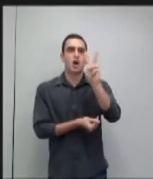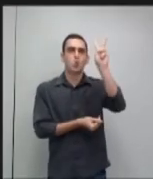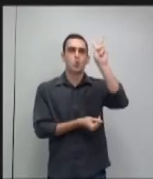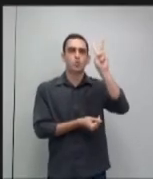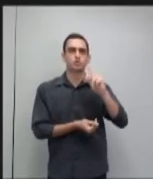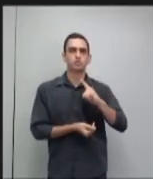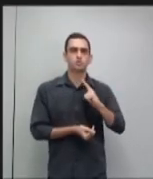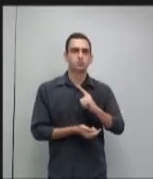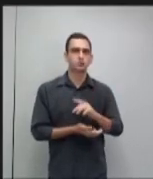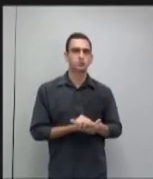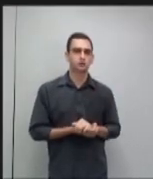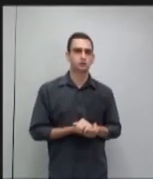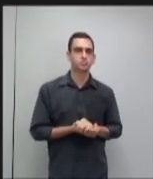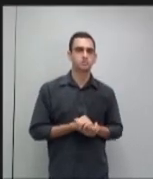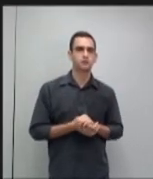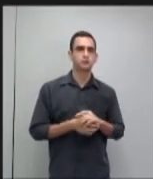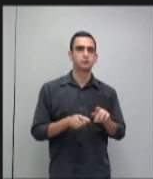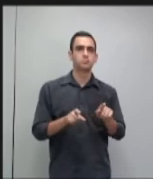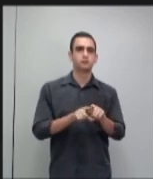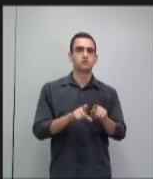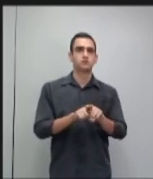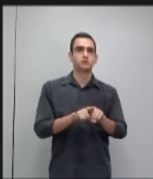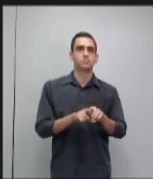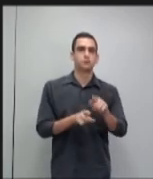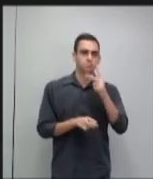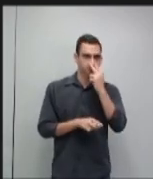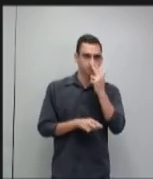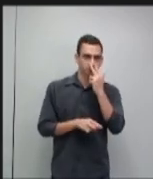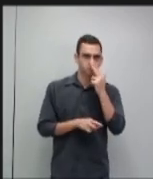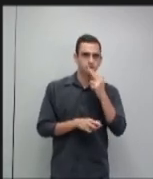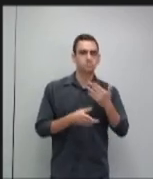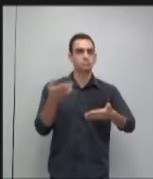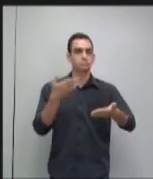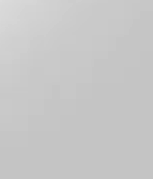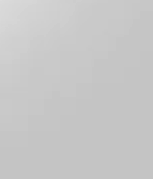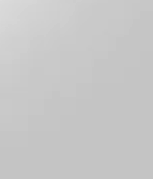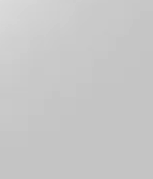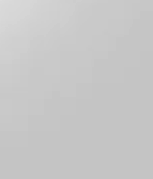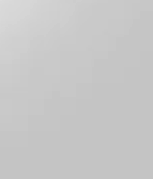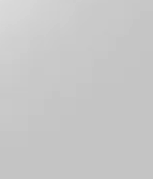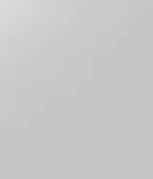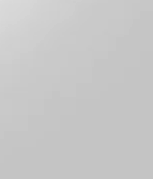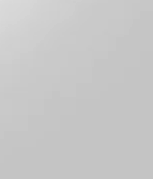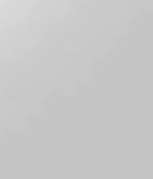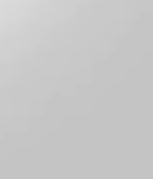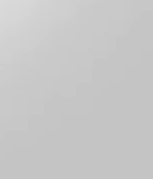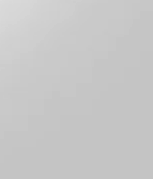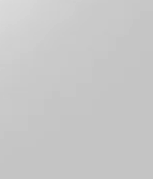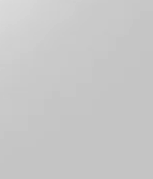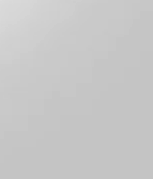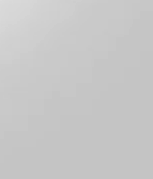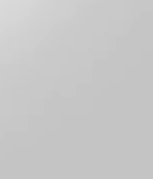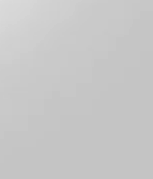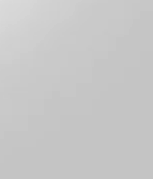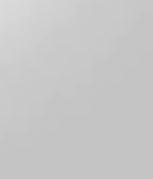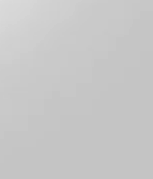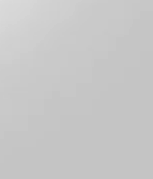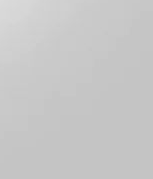negativa do nome do esposo com base em mensalidades que não deveriam ter sido cobradas e